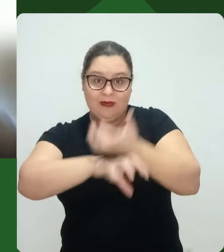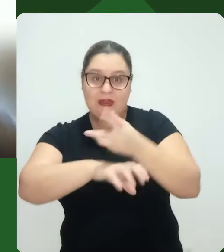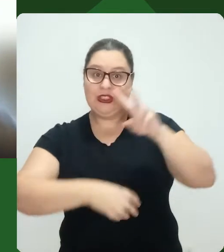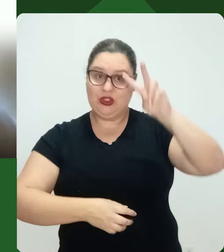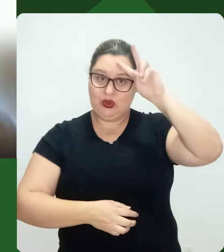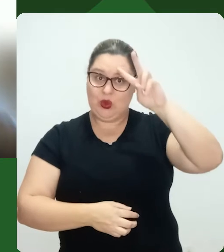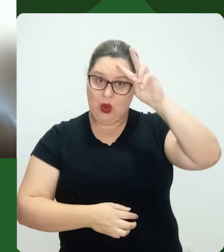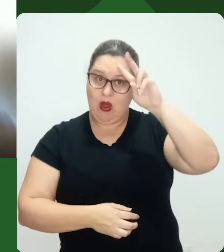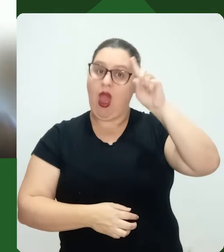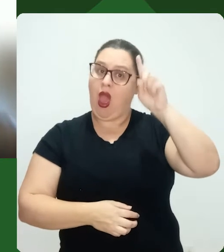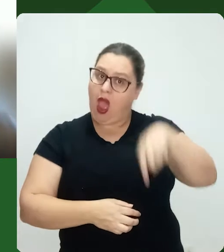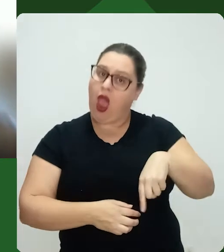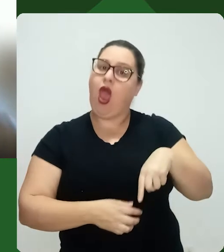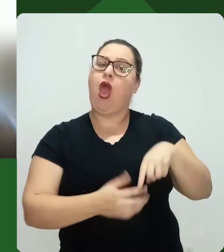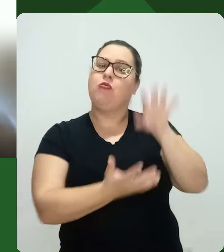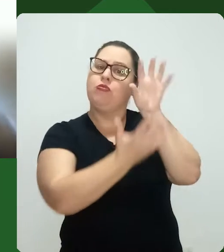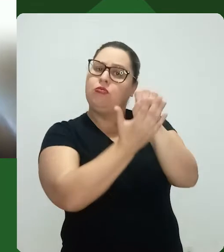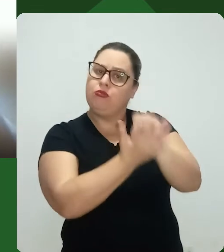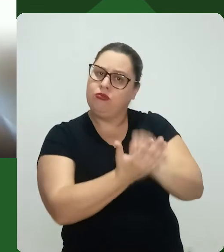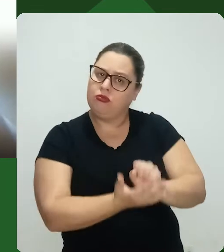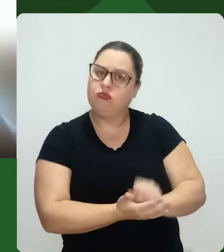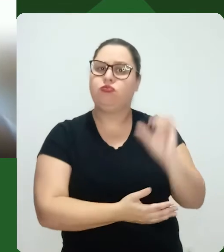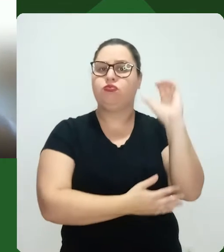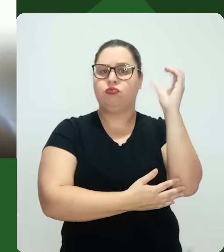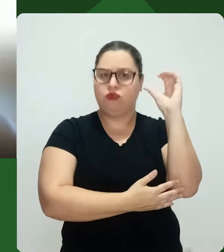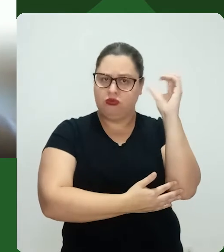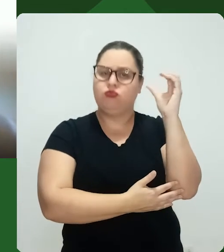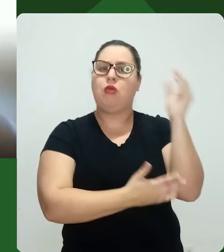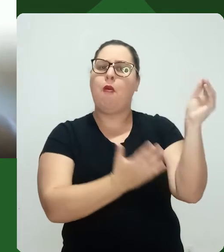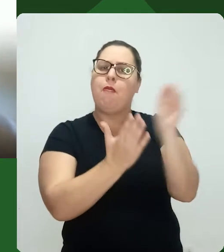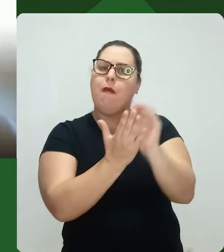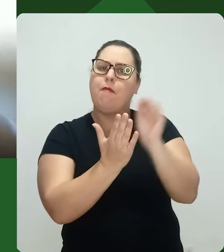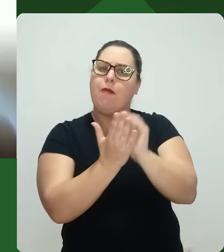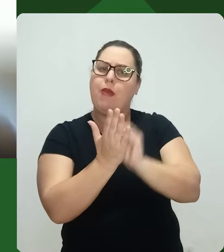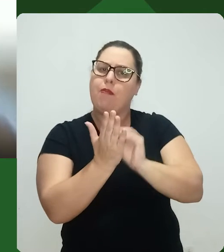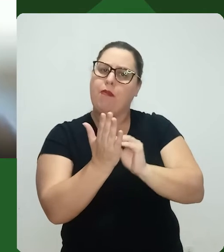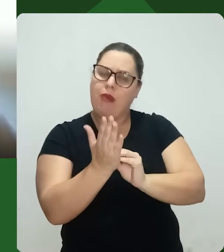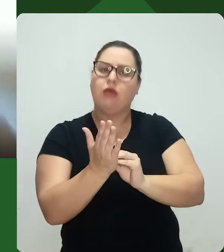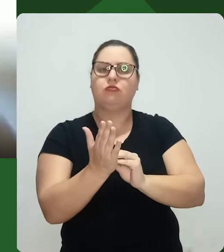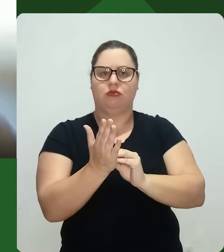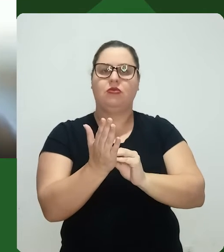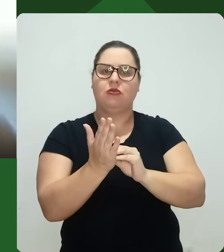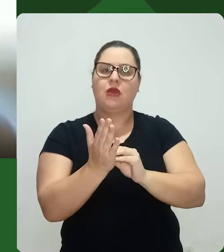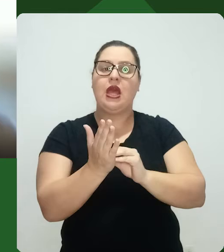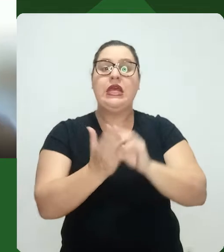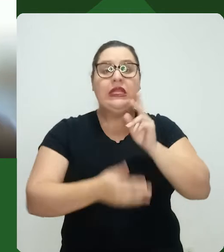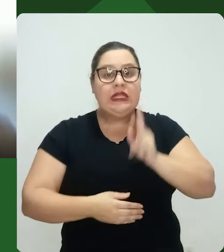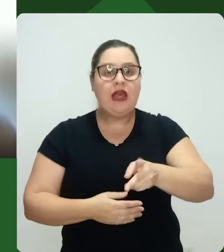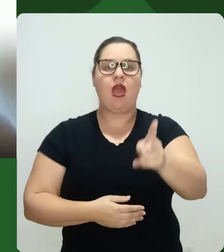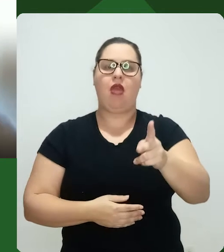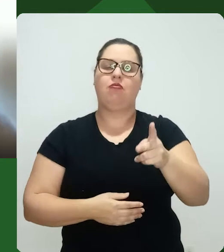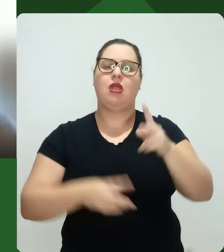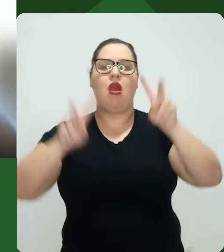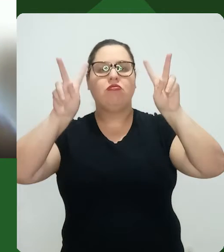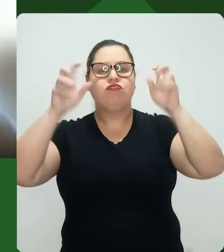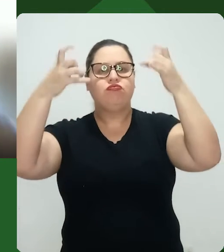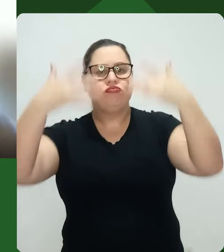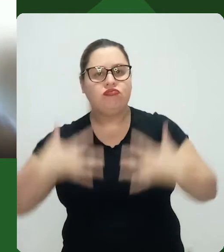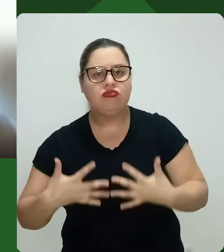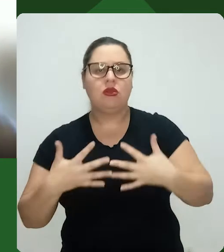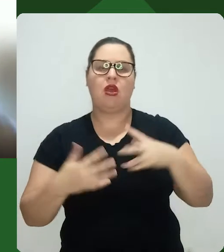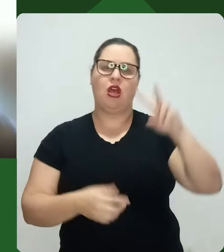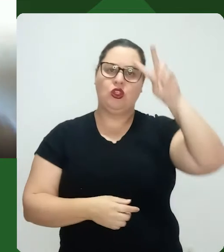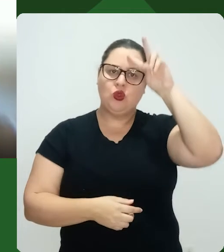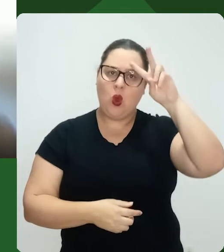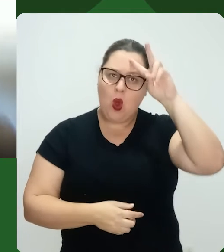história numa escola, a gente está estudando a história produzida cientificamente, é com essa história que a gente trabalha.